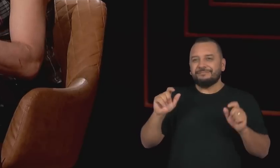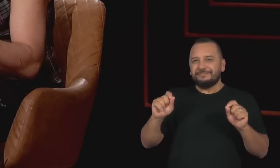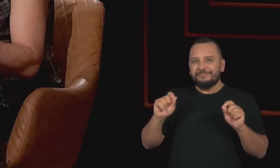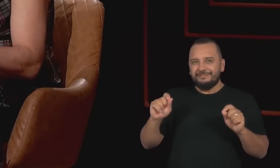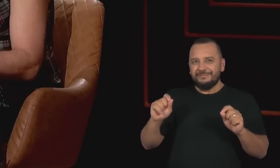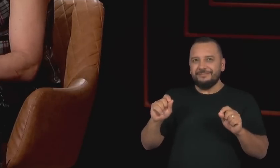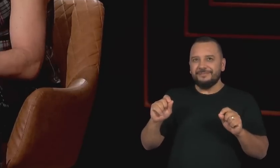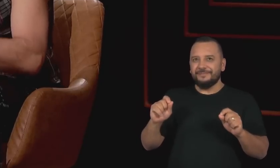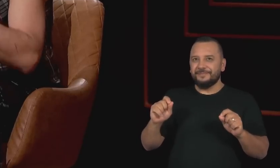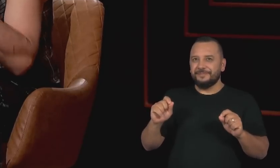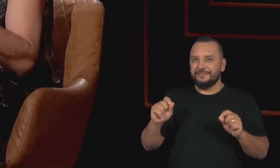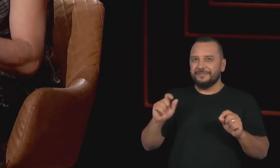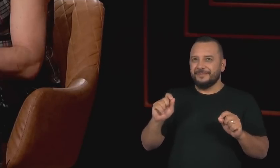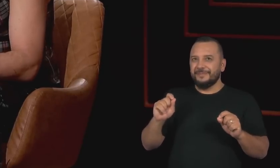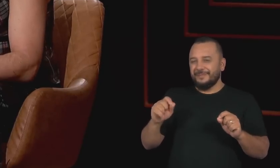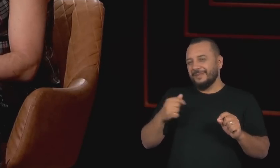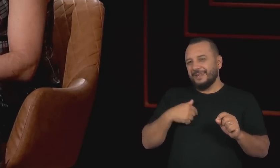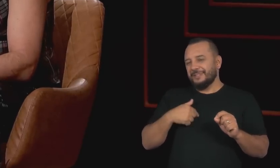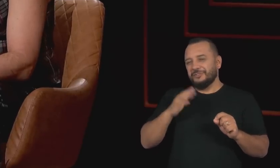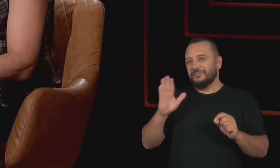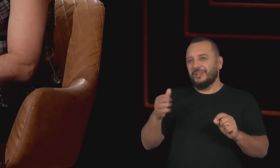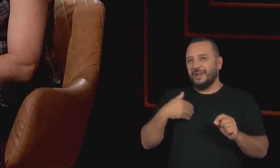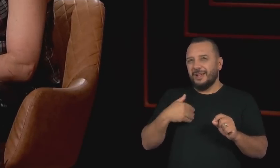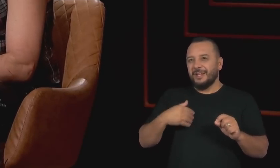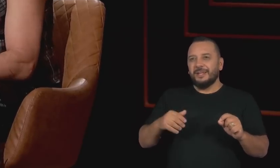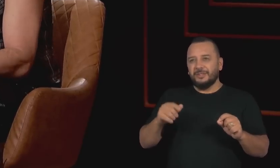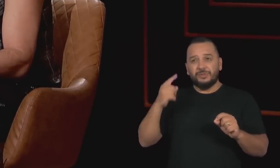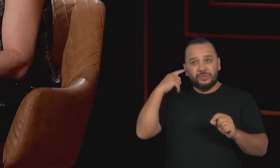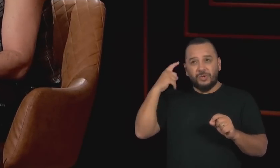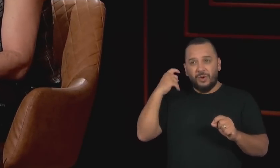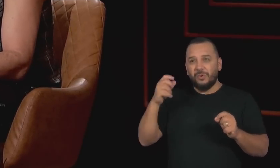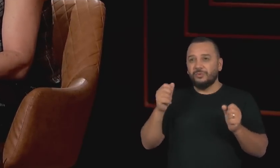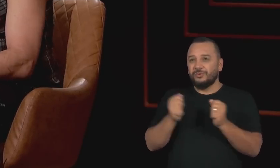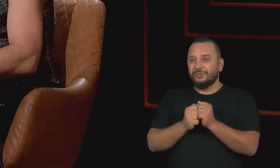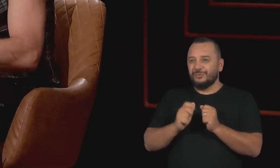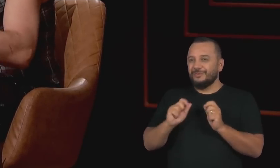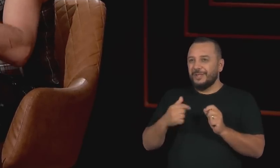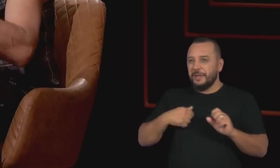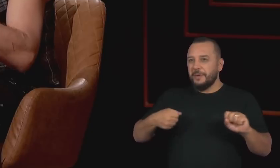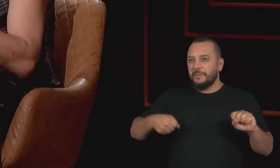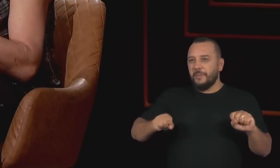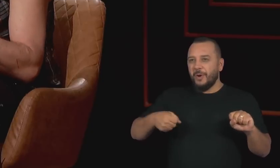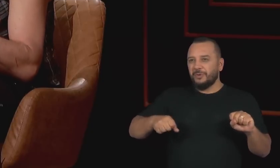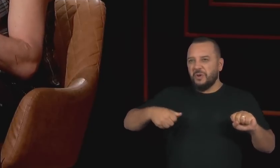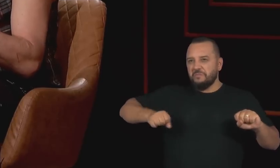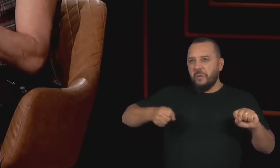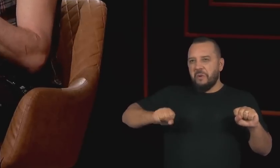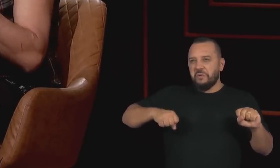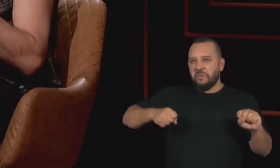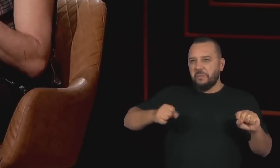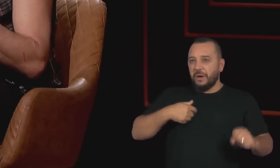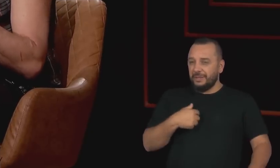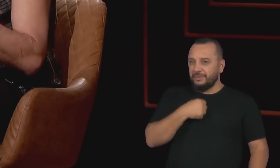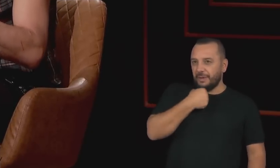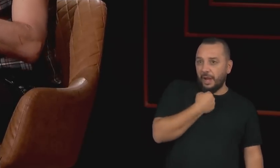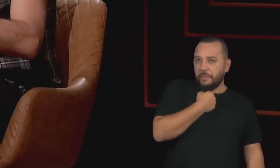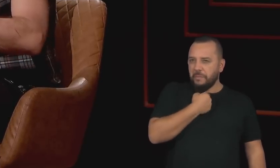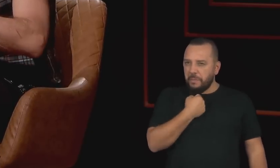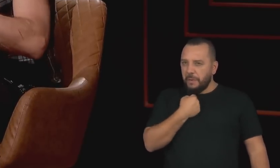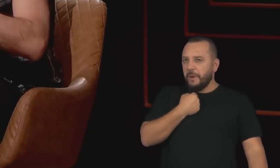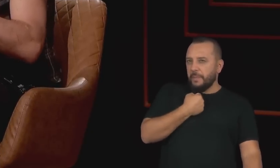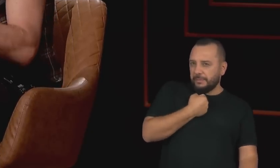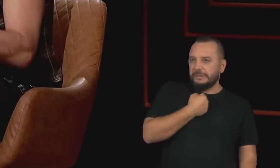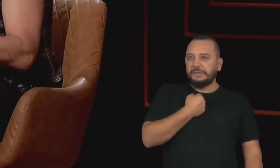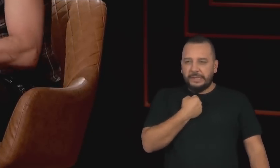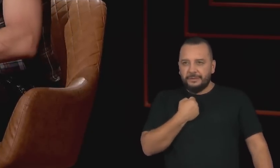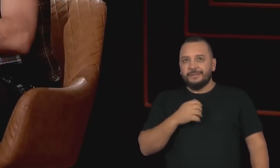era tipo Hells Angels, assim, com moto e tal. E eu tinha que cantar no meio disso. Essa era a minha ideia, para fazer uma